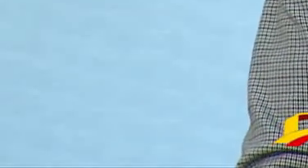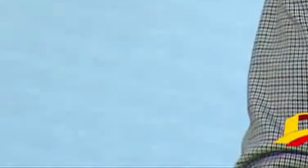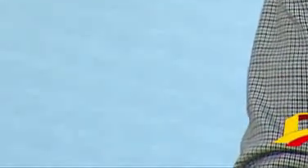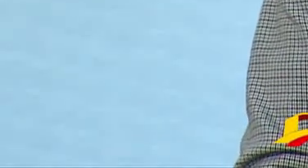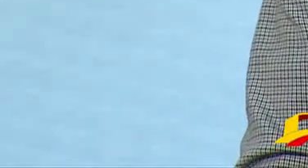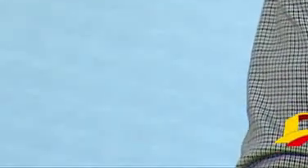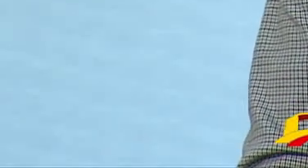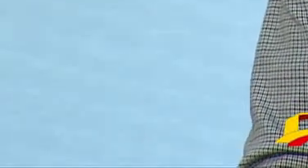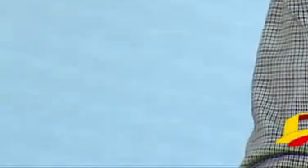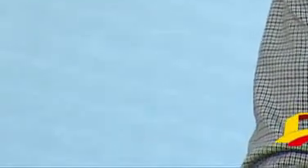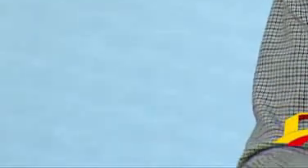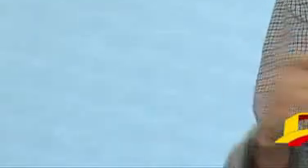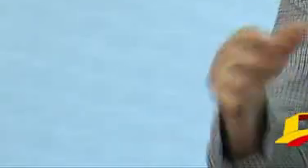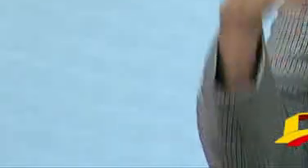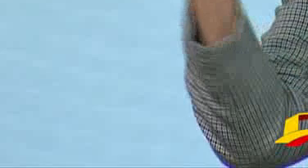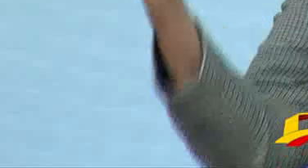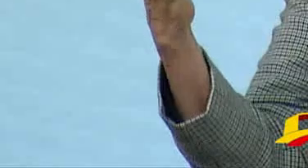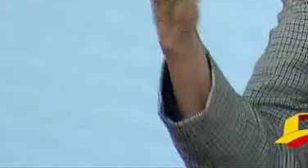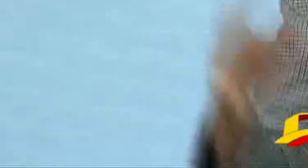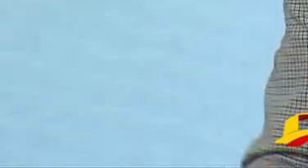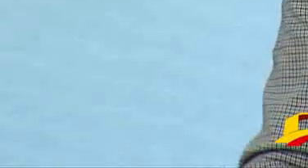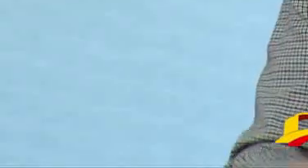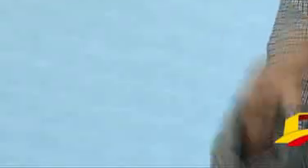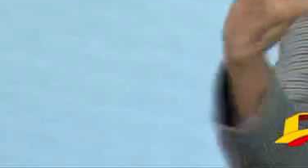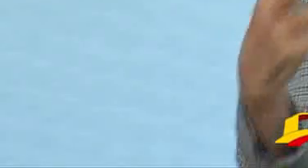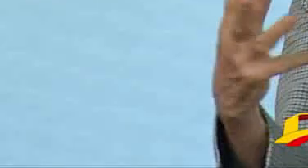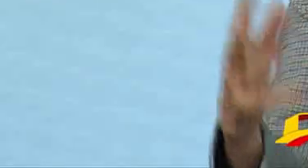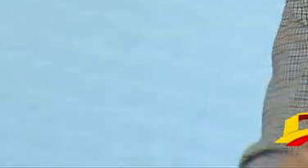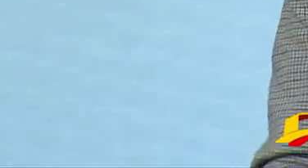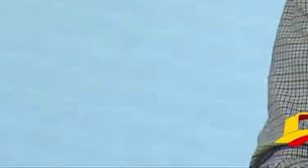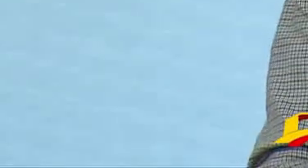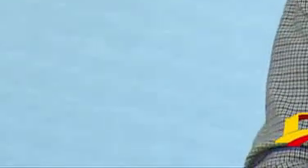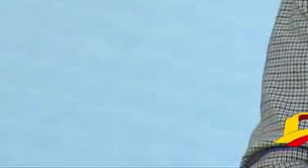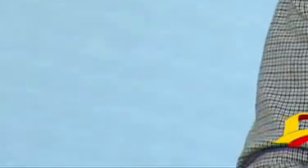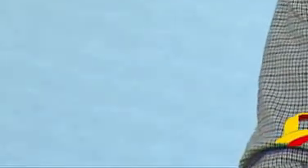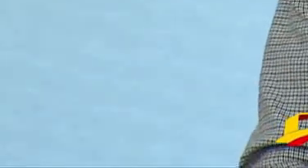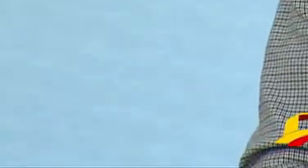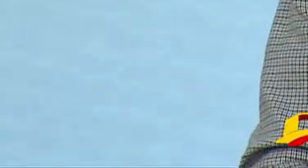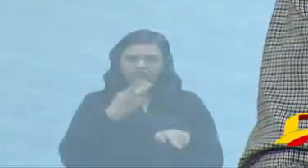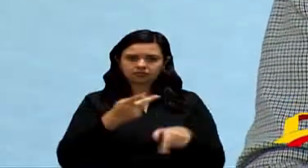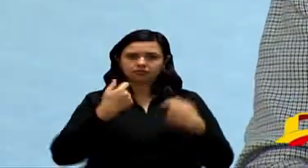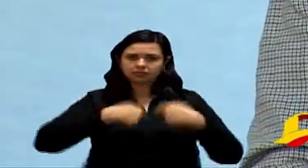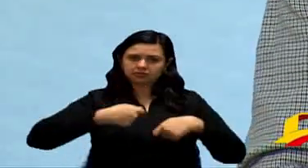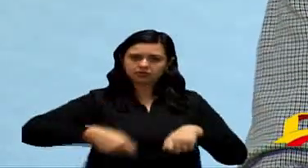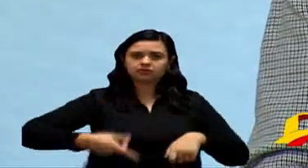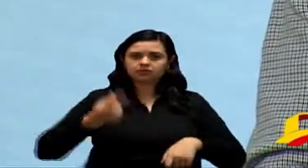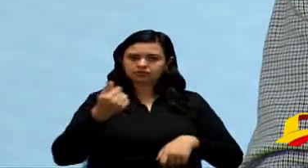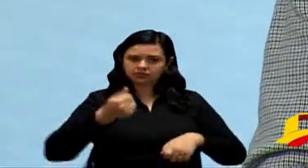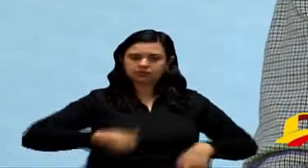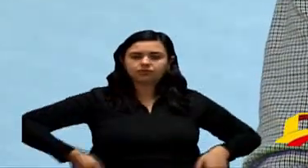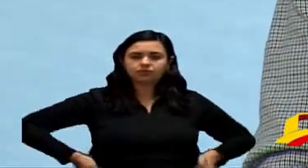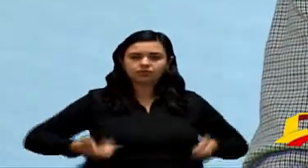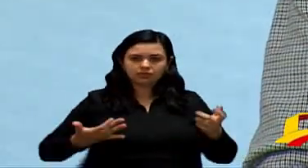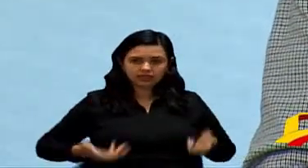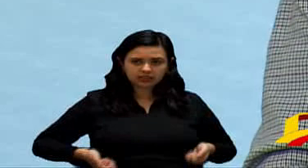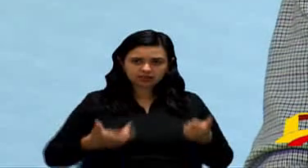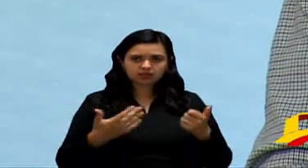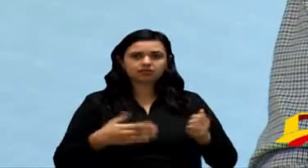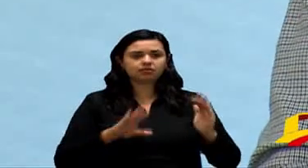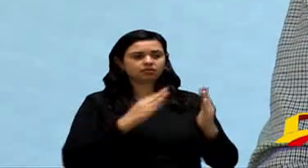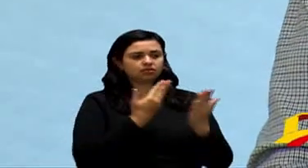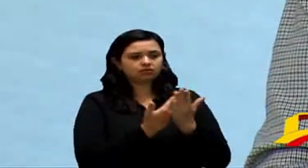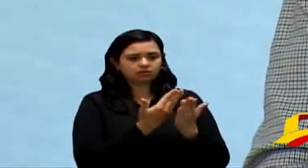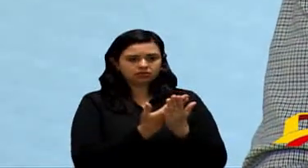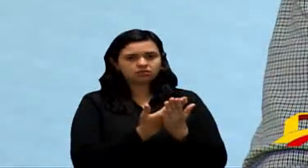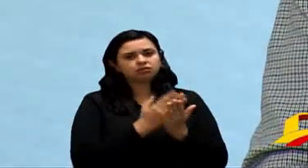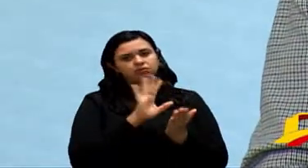contas na área da Educação todo mundo falar tem muito recurso tem que gastar sim tem que gastar os recursos da Educação de forma